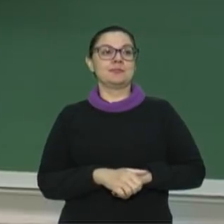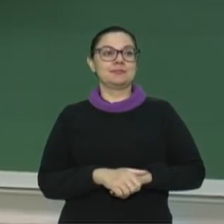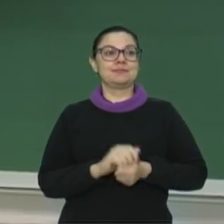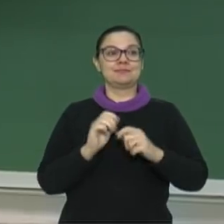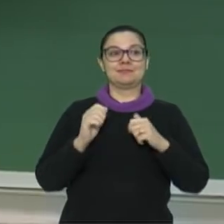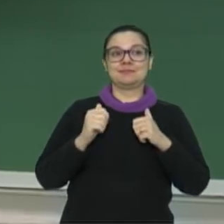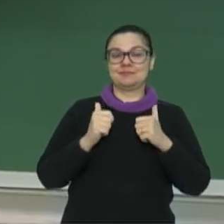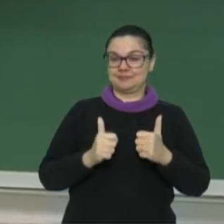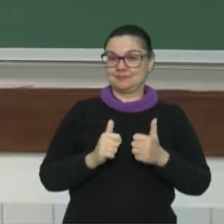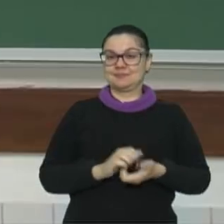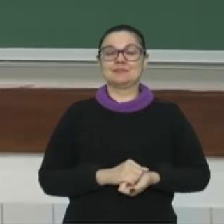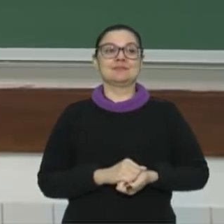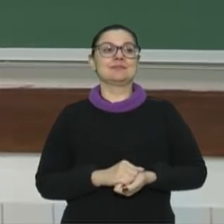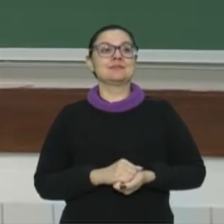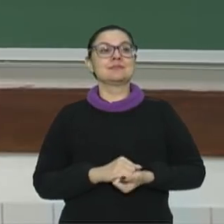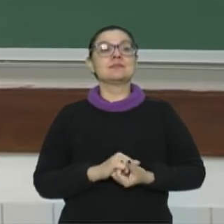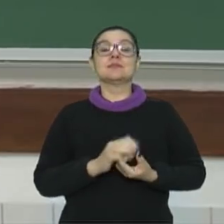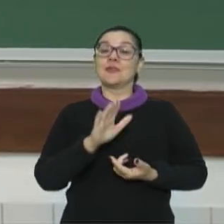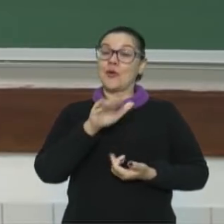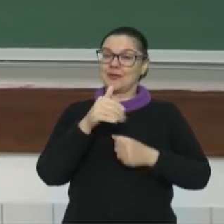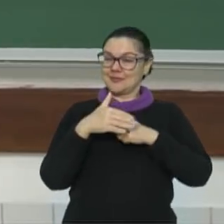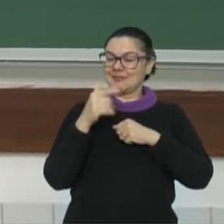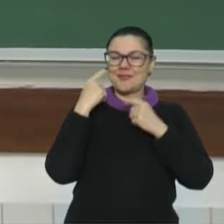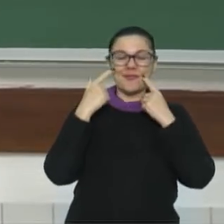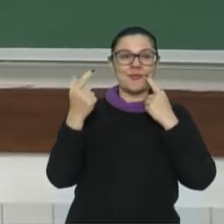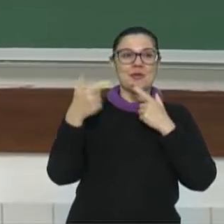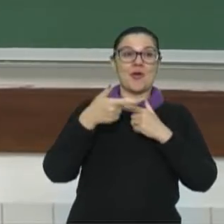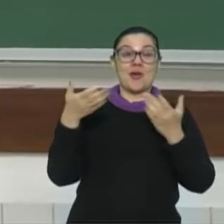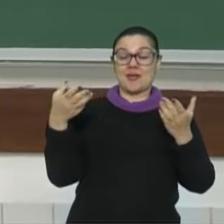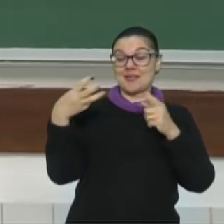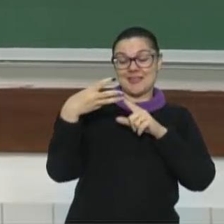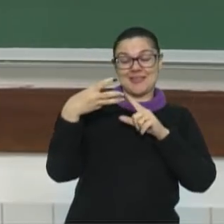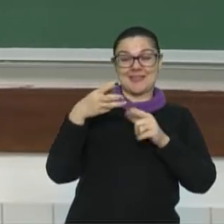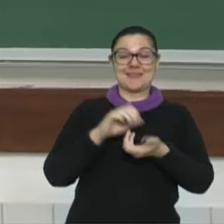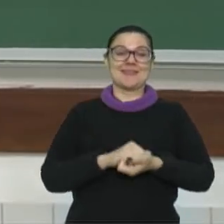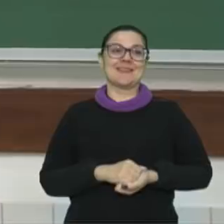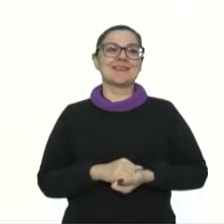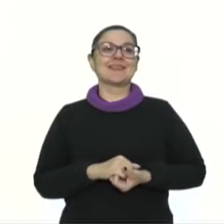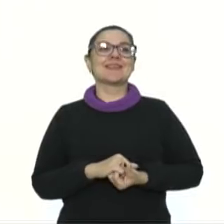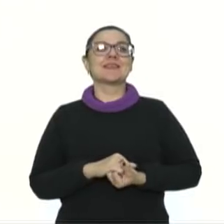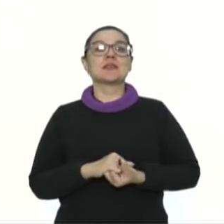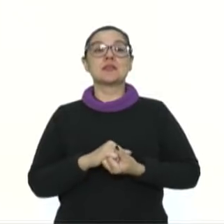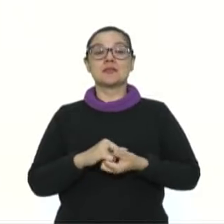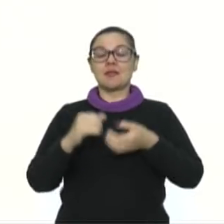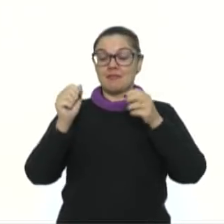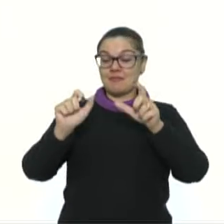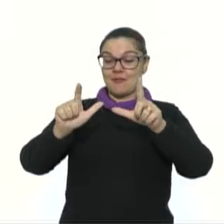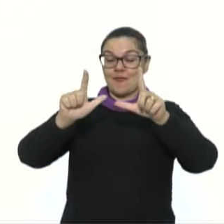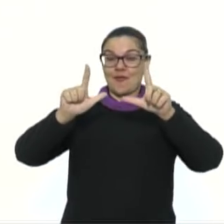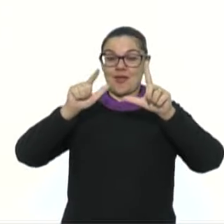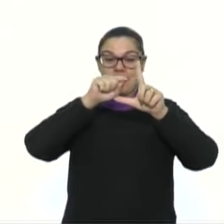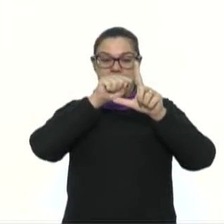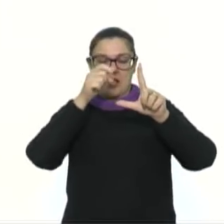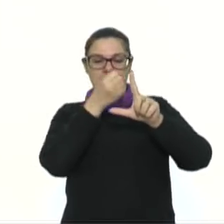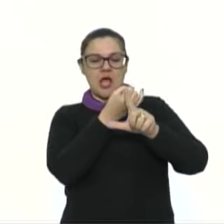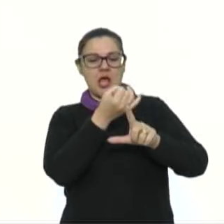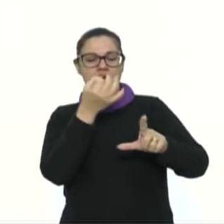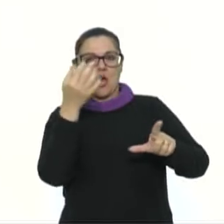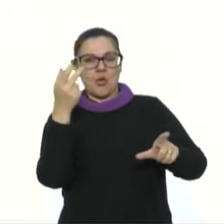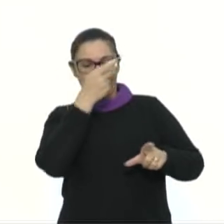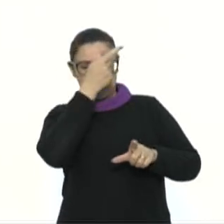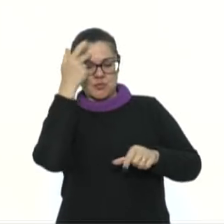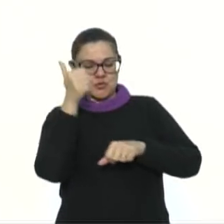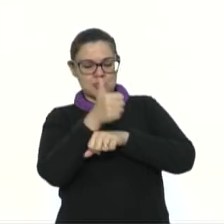sobrenome, tá certo? Ok, querido? Vamos lá? Exercício 3, hein? Na reportagem, alguns